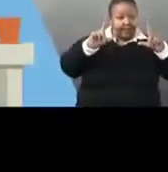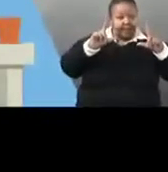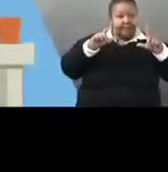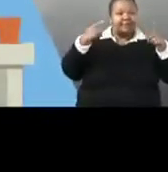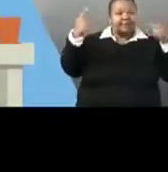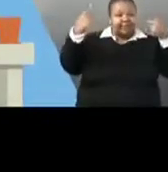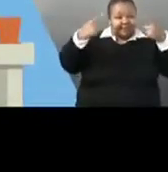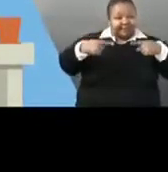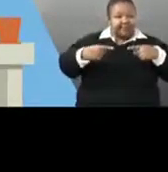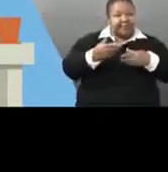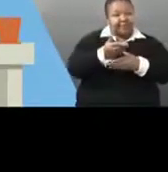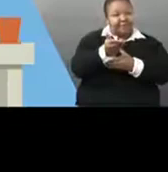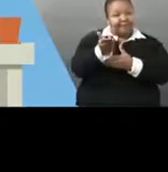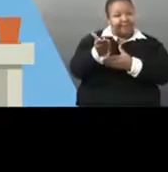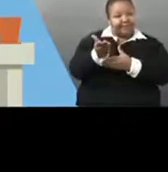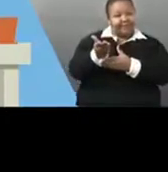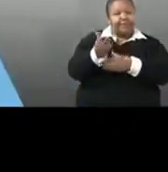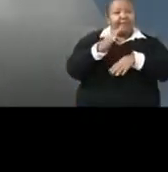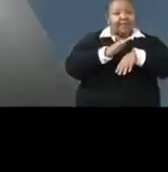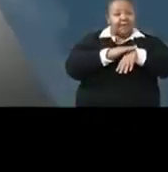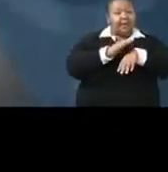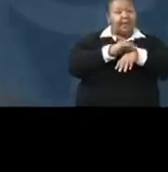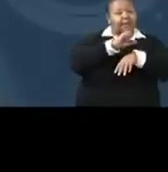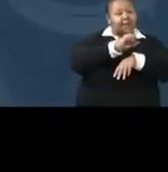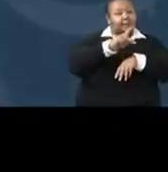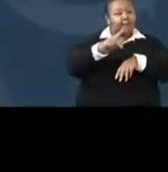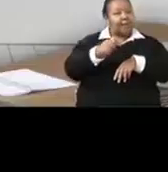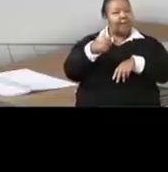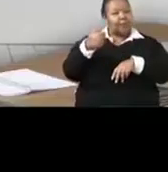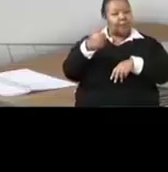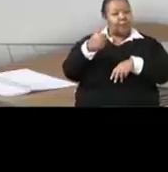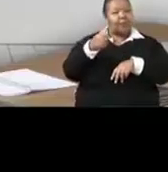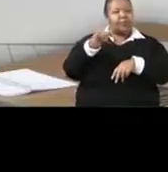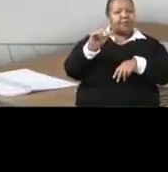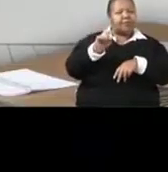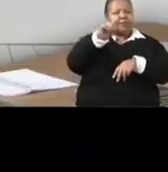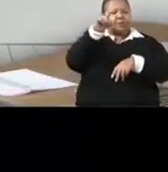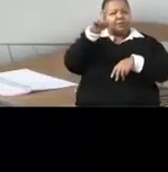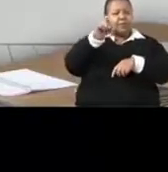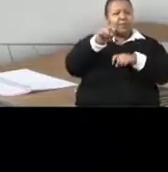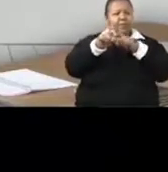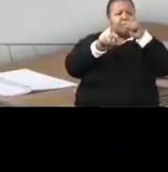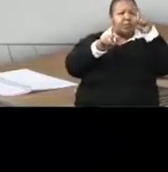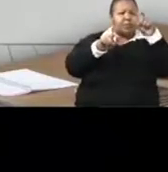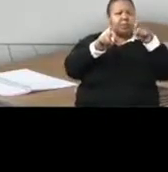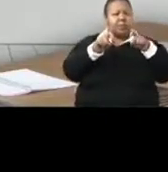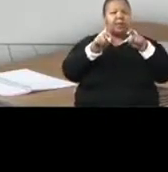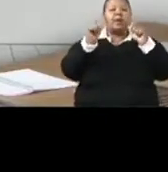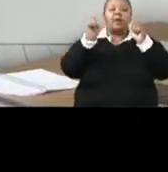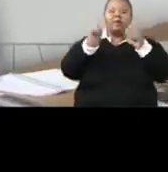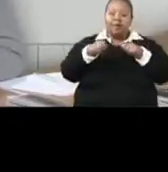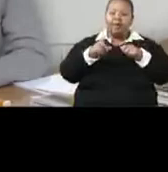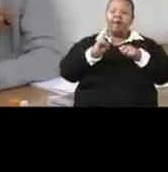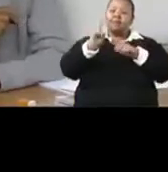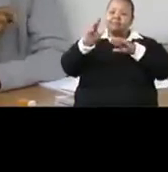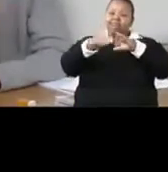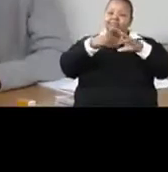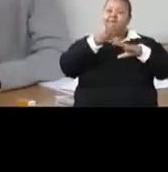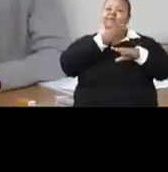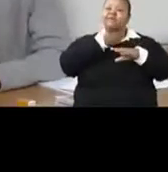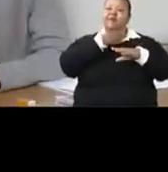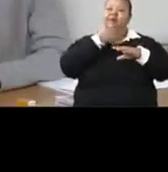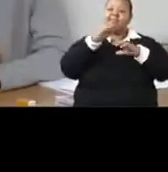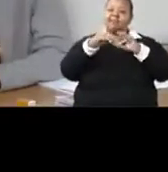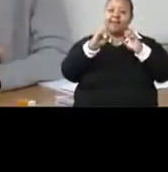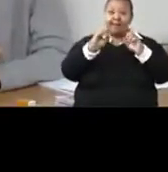Então o desafio está com você. É hora da SP1. Caso surja um ponto de interrogação, você pode sempre acessar o fórum e